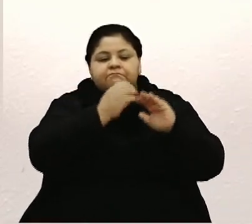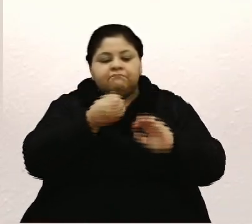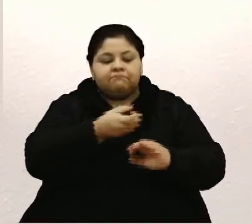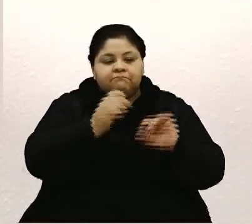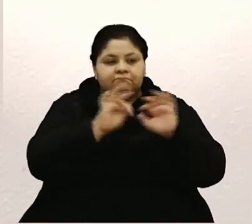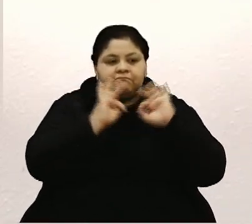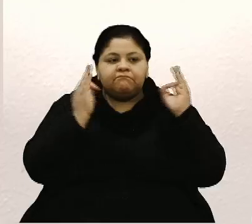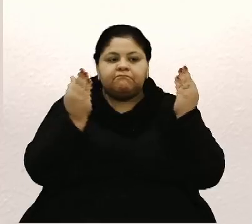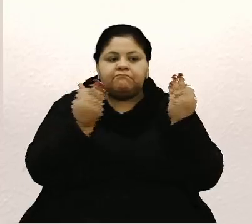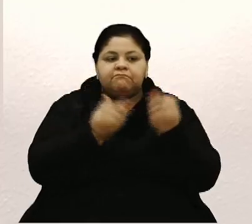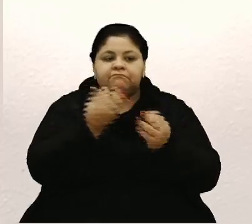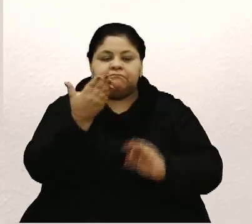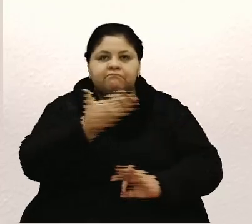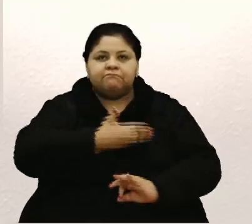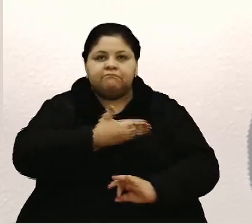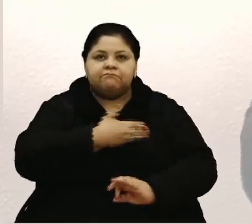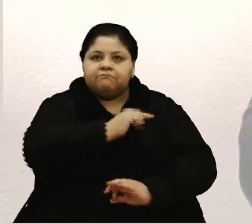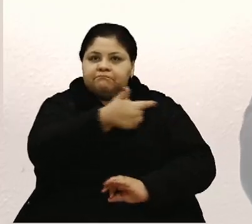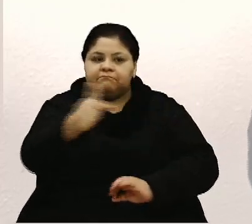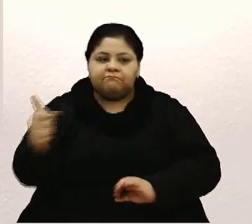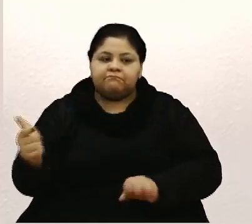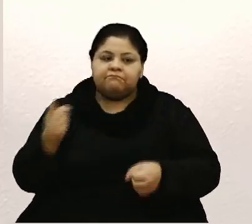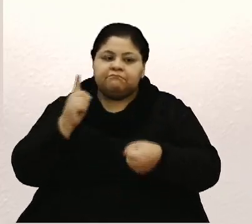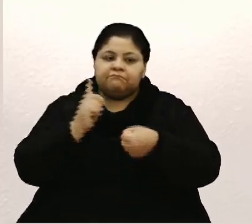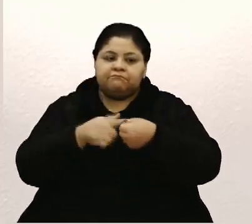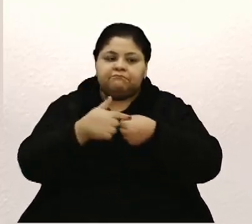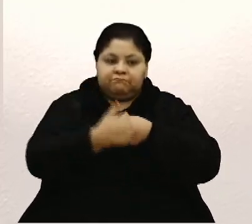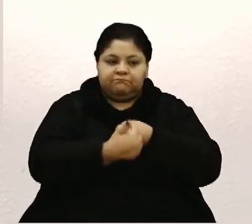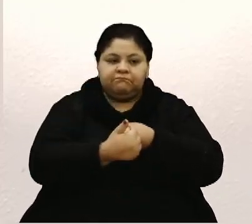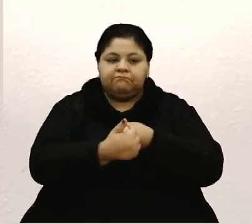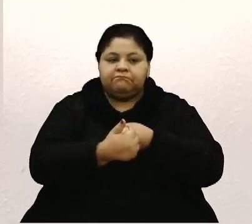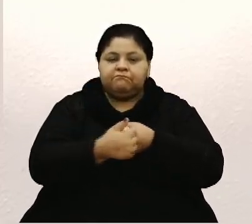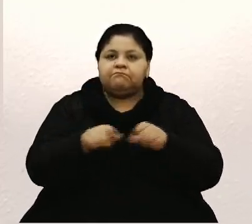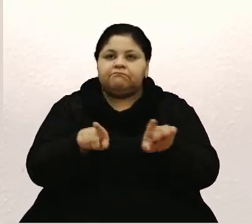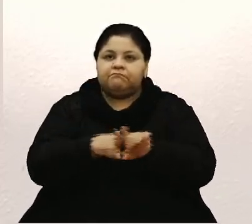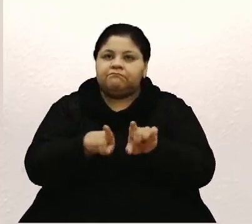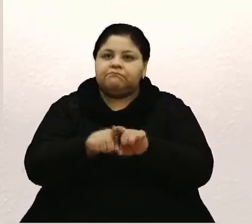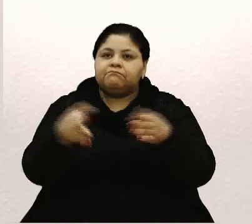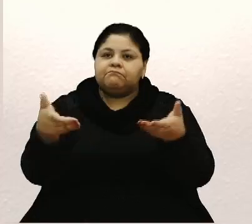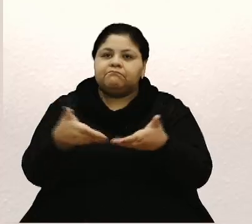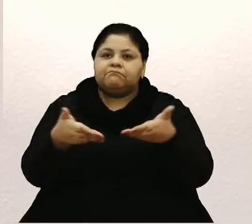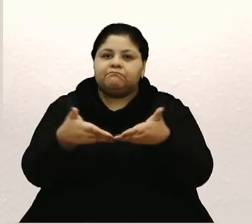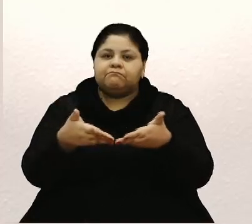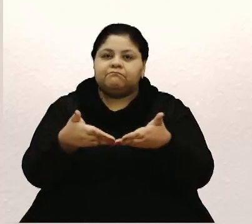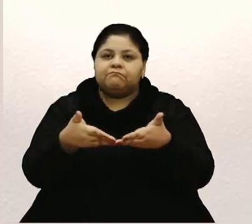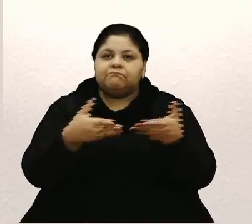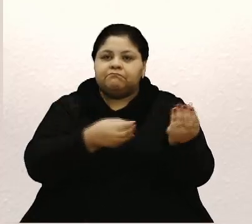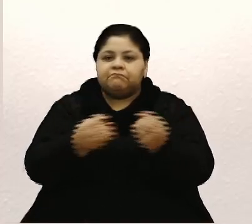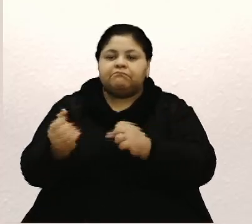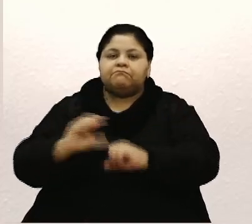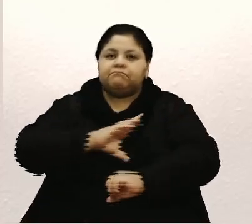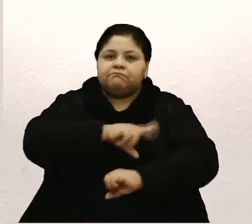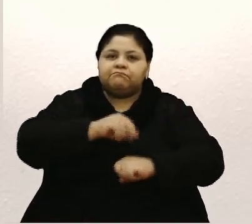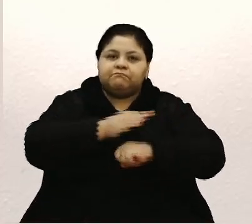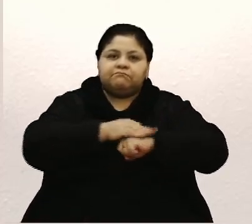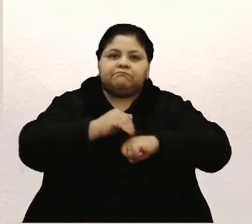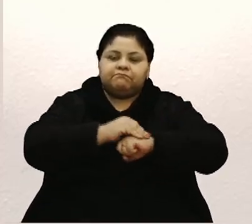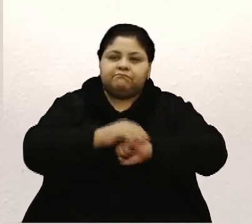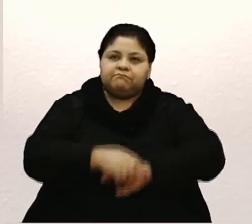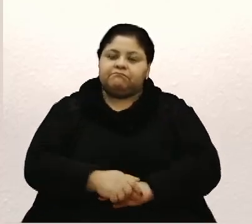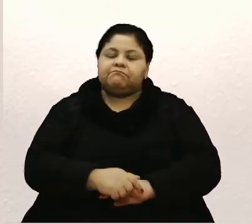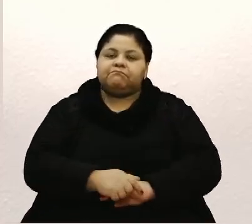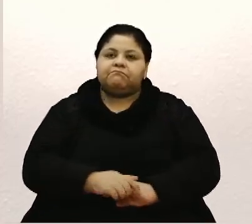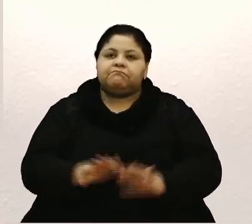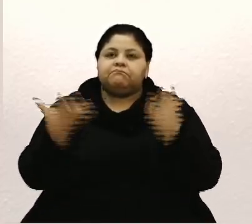famílias, novas amizades em outros municípios e, assim sendo, estão hoje contempladas com muito amor e muito carinho. Então, é